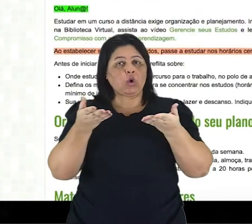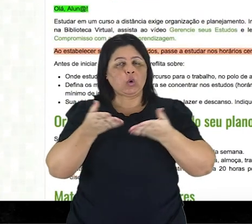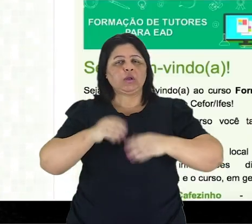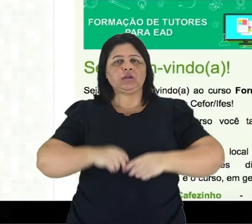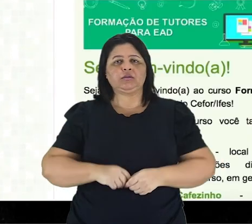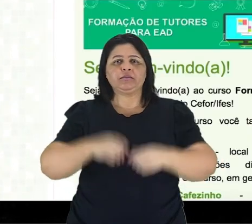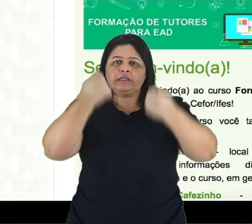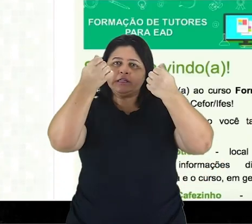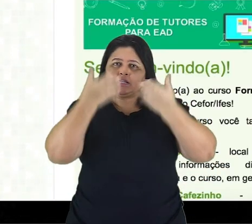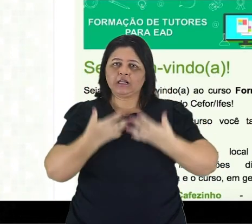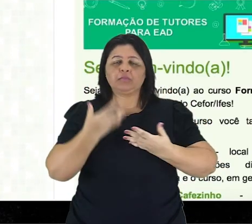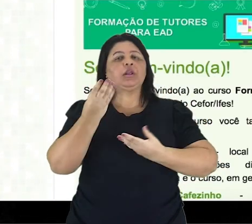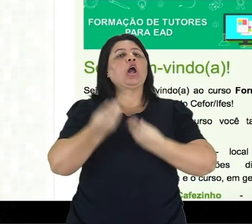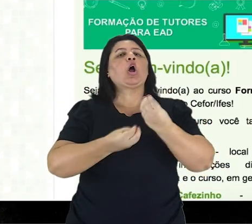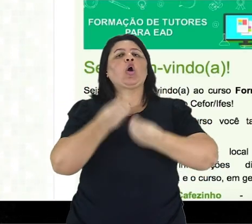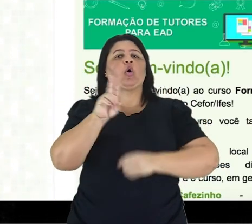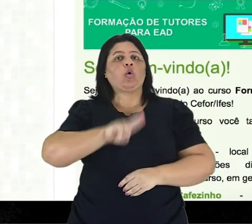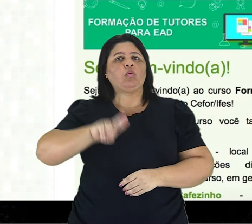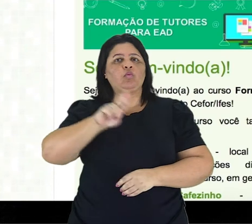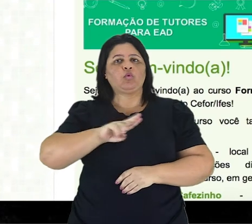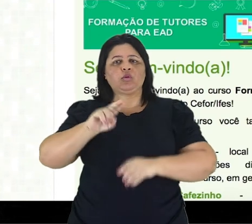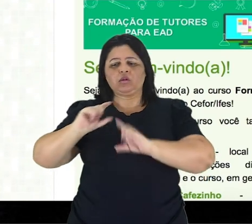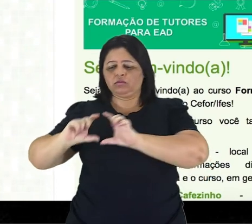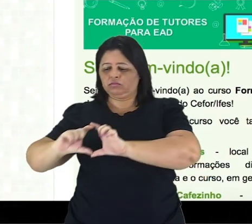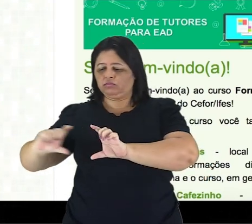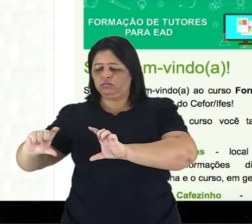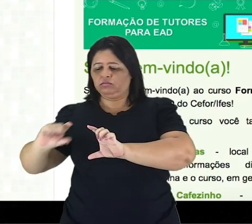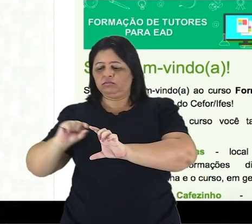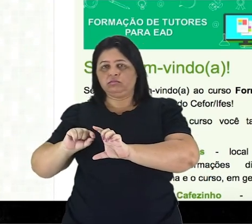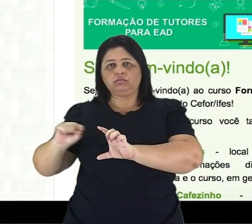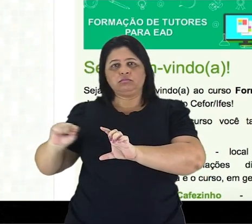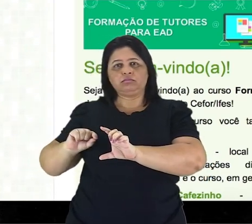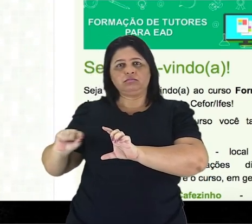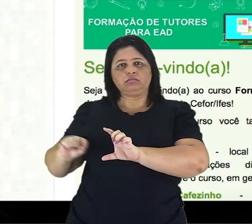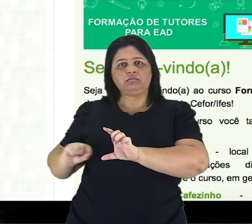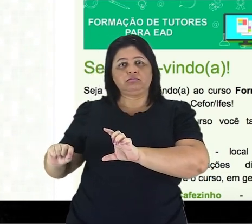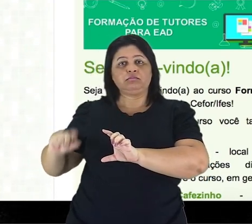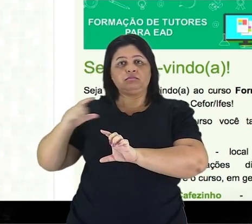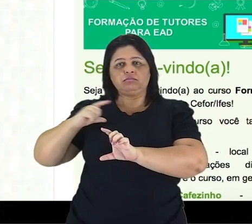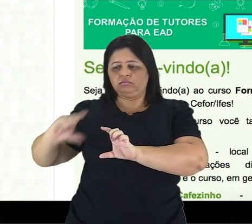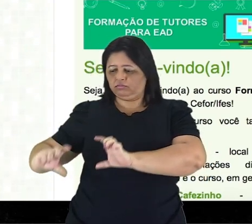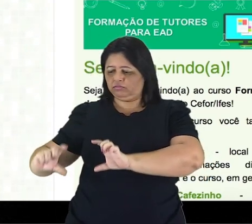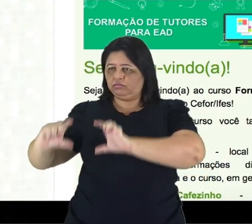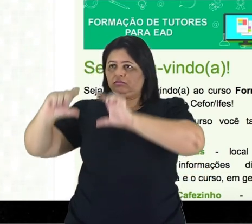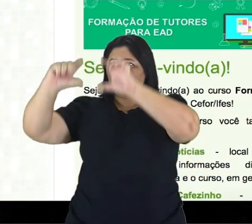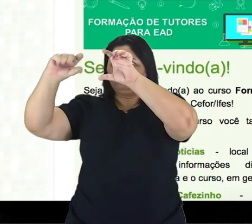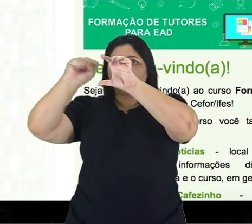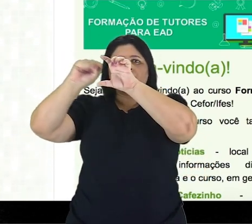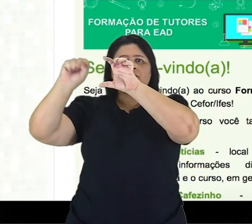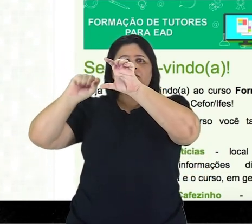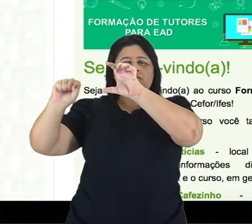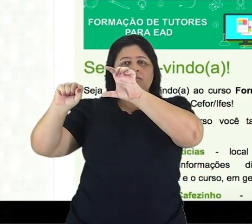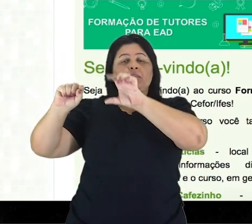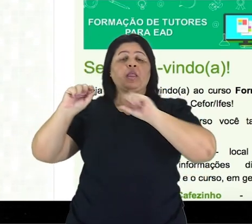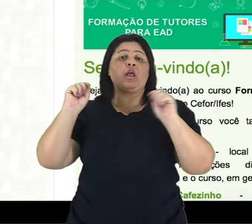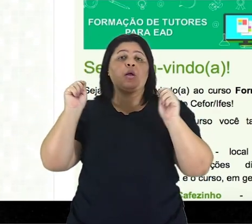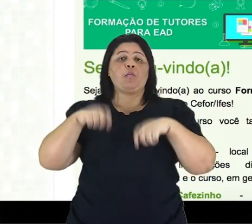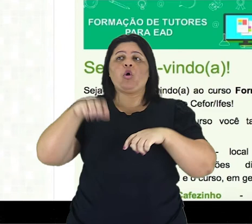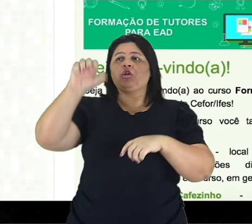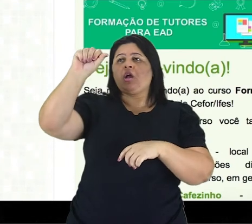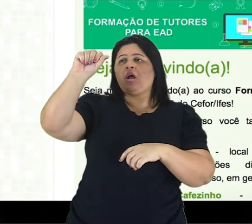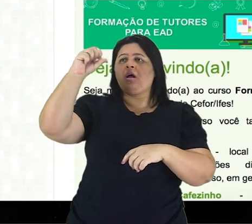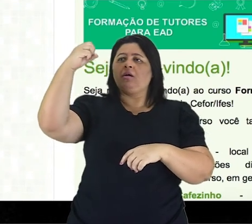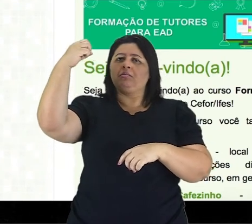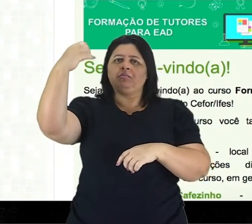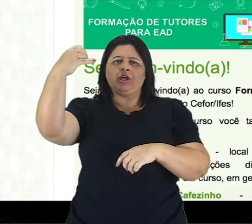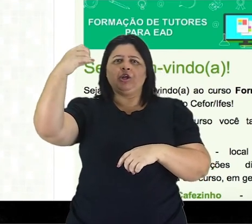E agora vamos explorar o bloco acessibilidade. Esse bloco ele